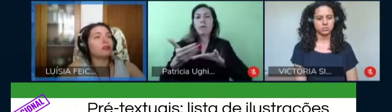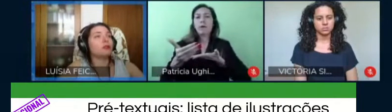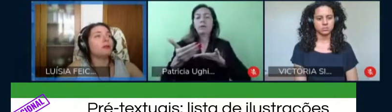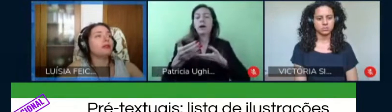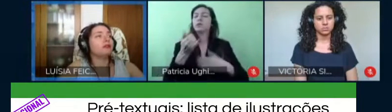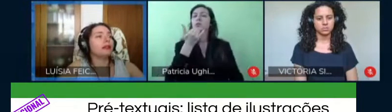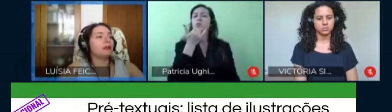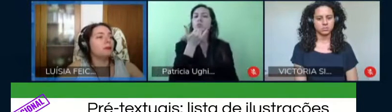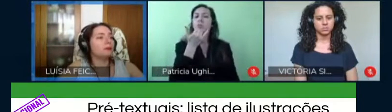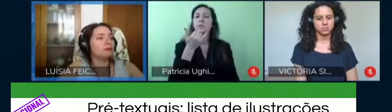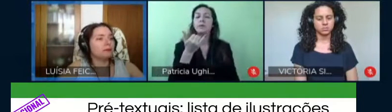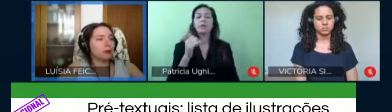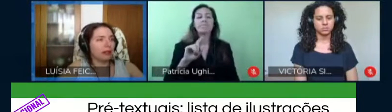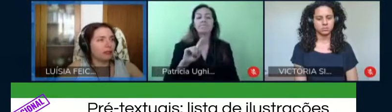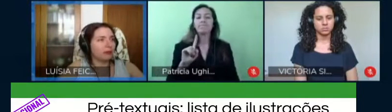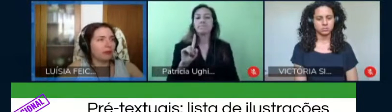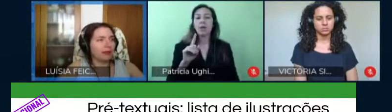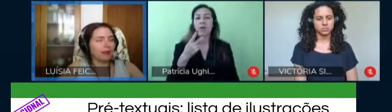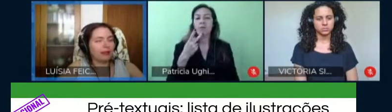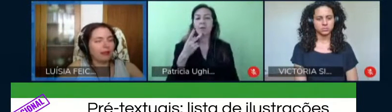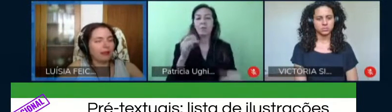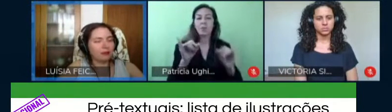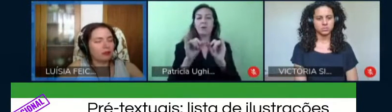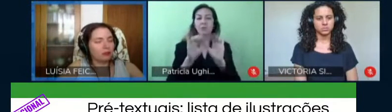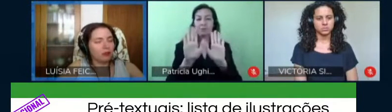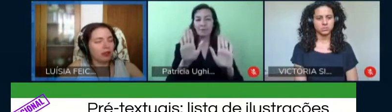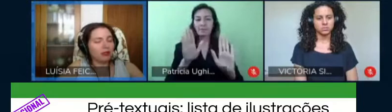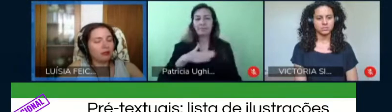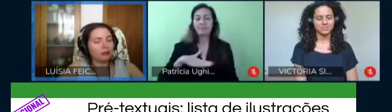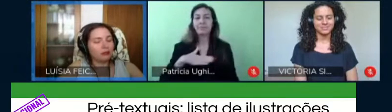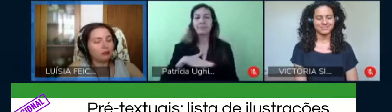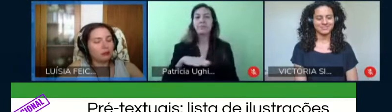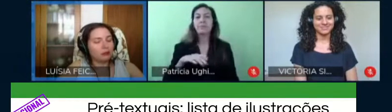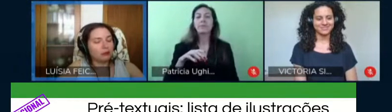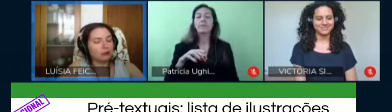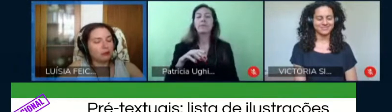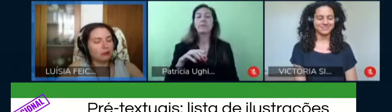não, desculpe, eu falei bobagem. O último